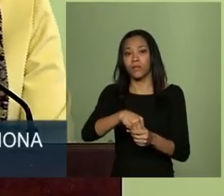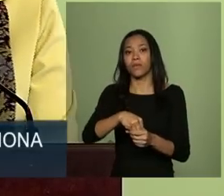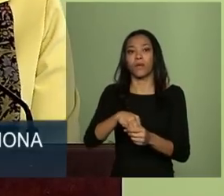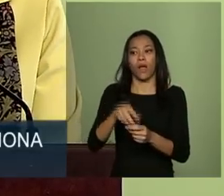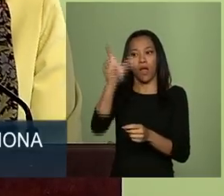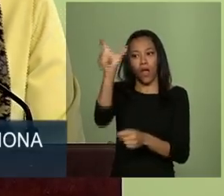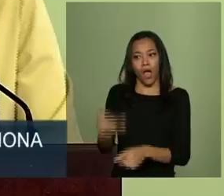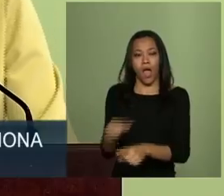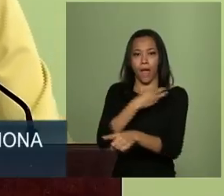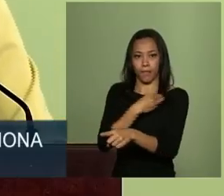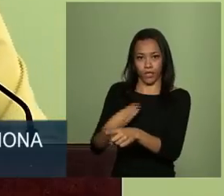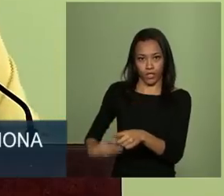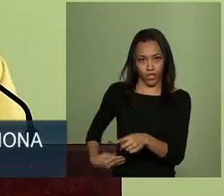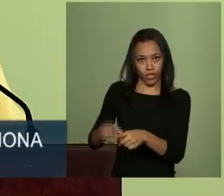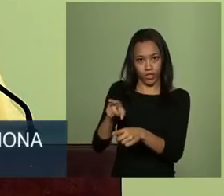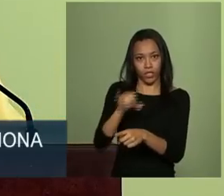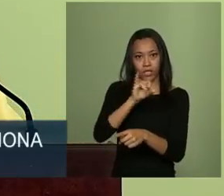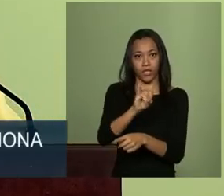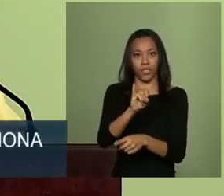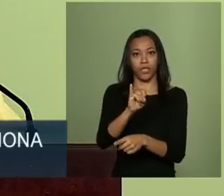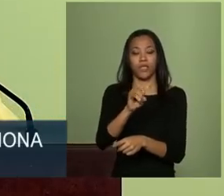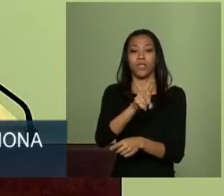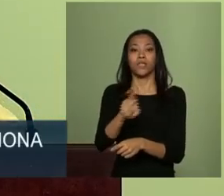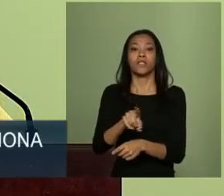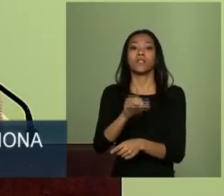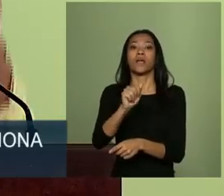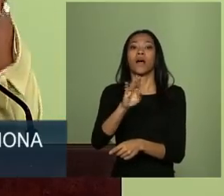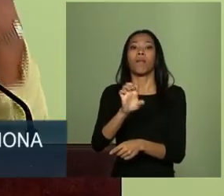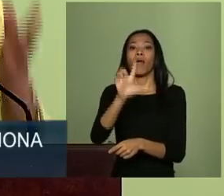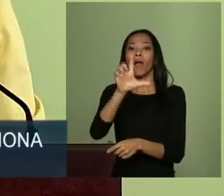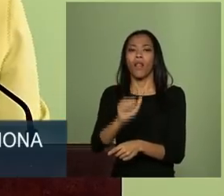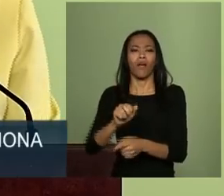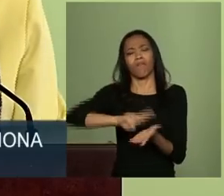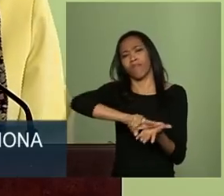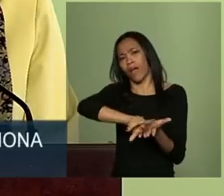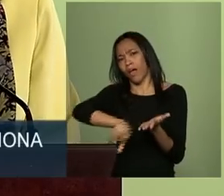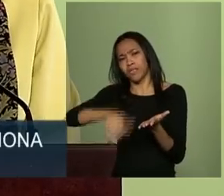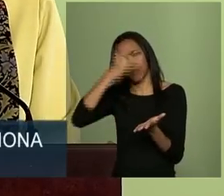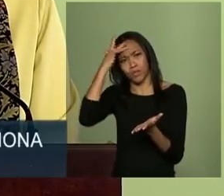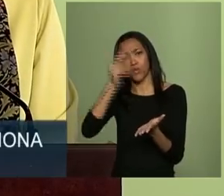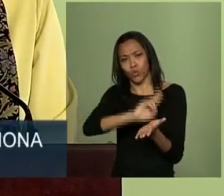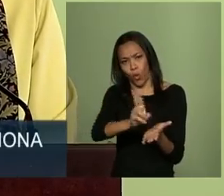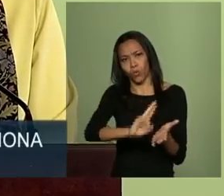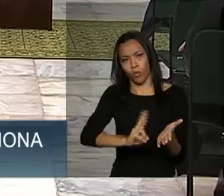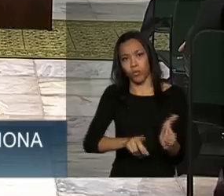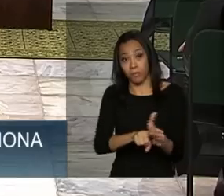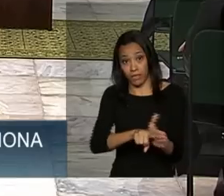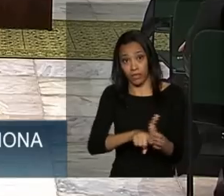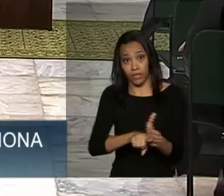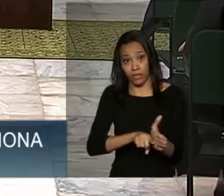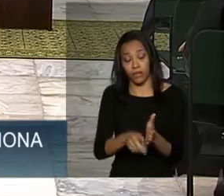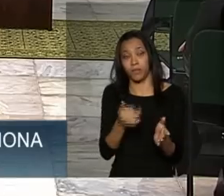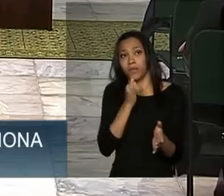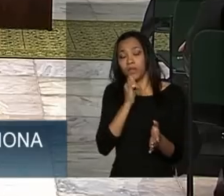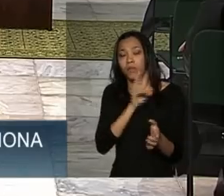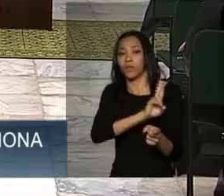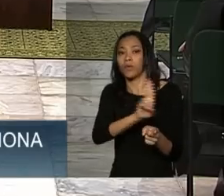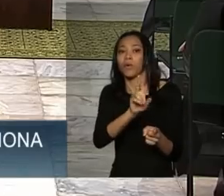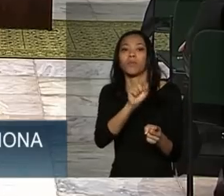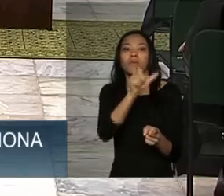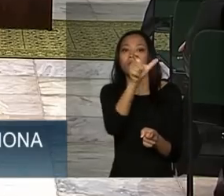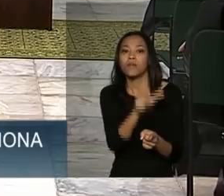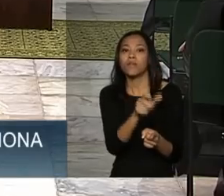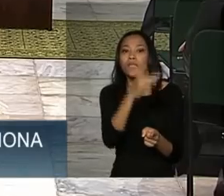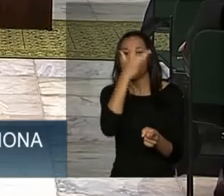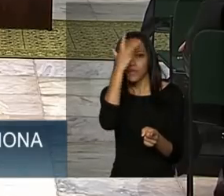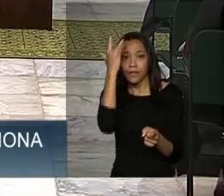ministra Isabela, quanto fora do governo, vários pesquisadores, eu citei aqui o presidente